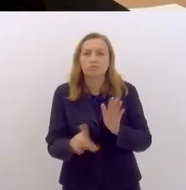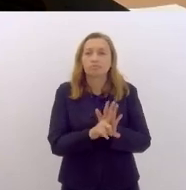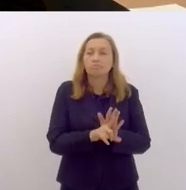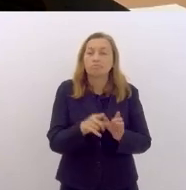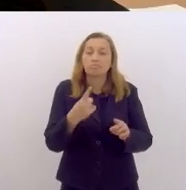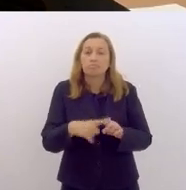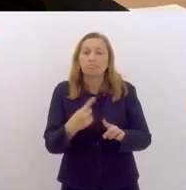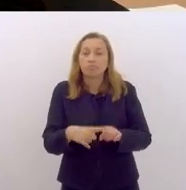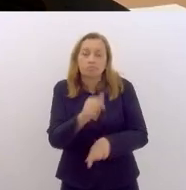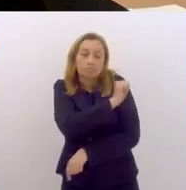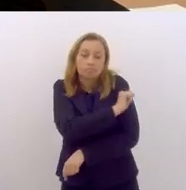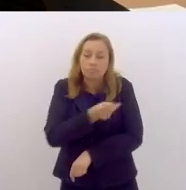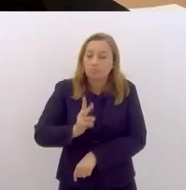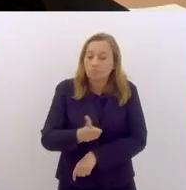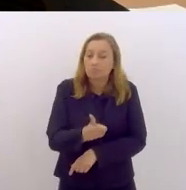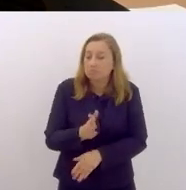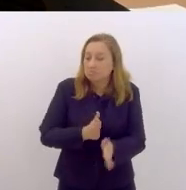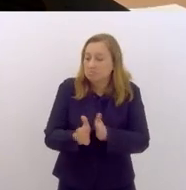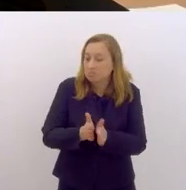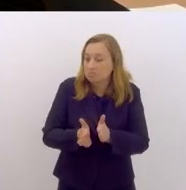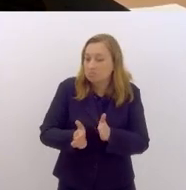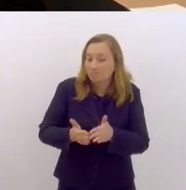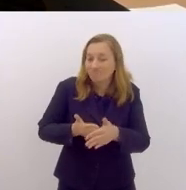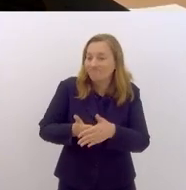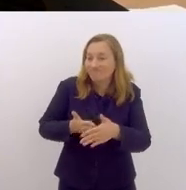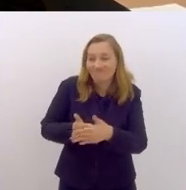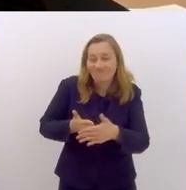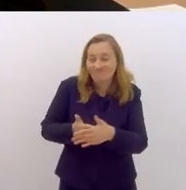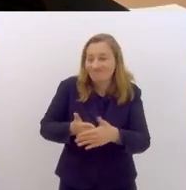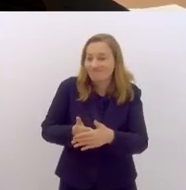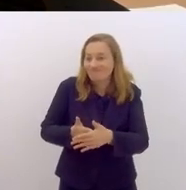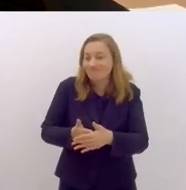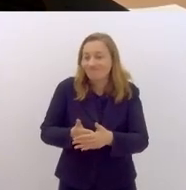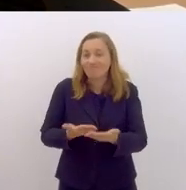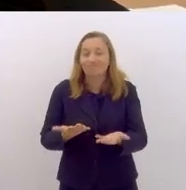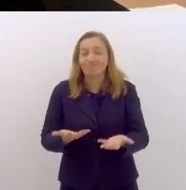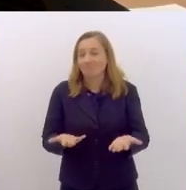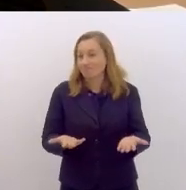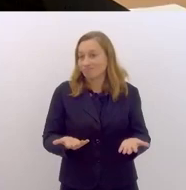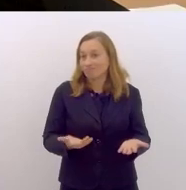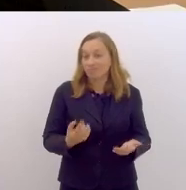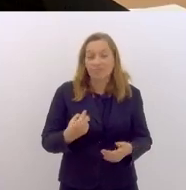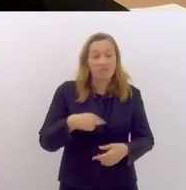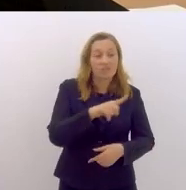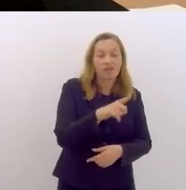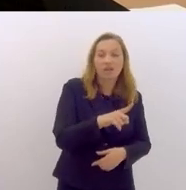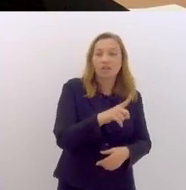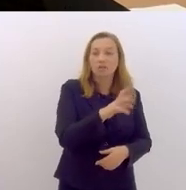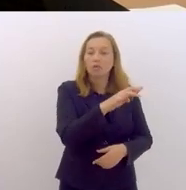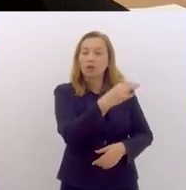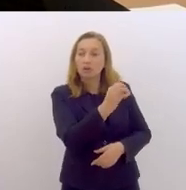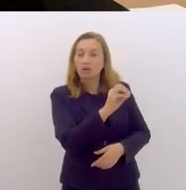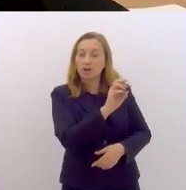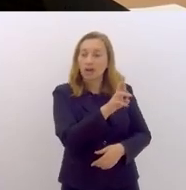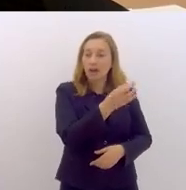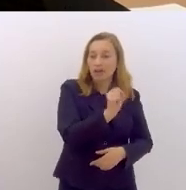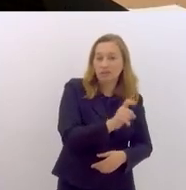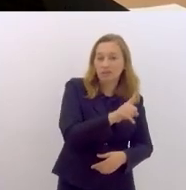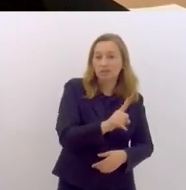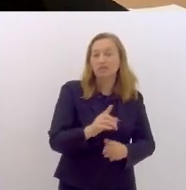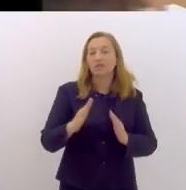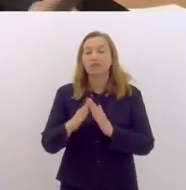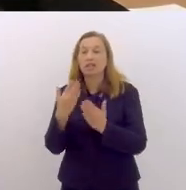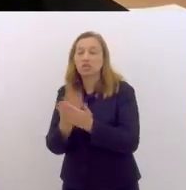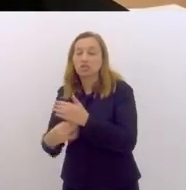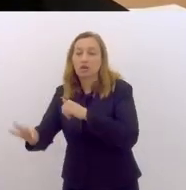continuam sem ter acesso, vivendo um verdadeiro jogo de empurra-empurra, vão lá no Rio Card, vão na FAETEC, vão